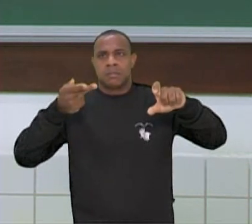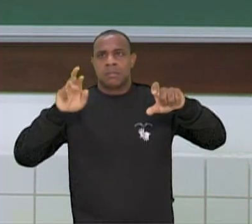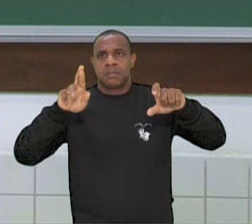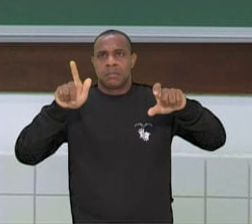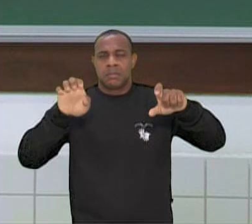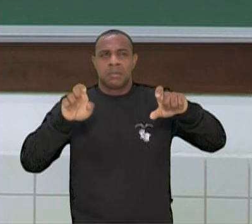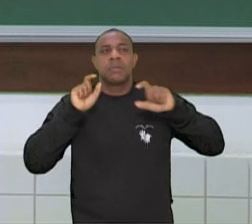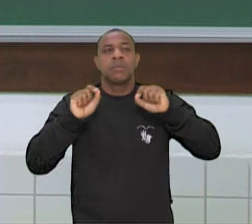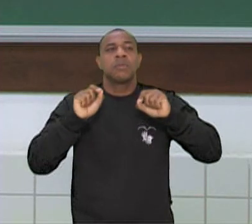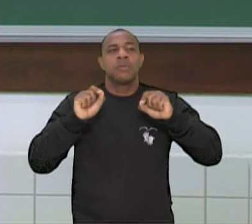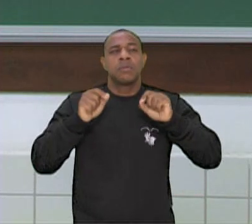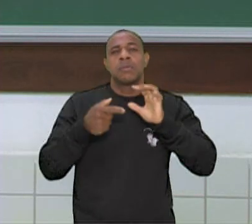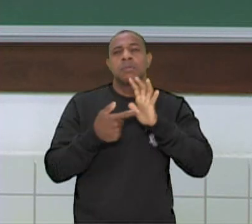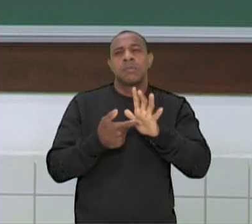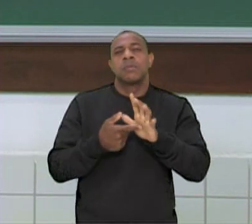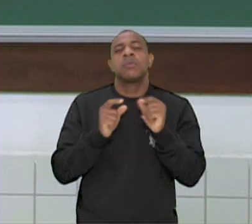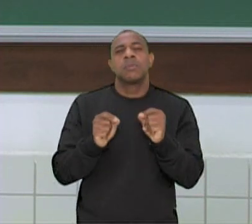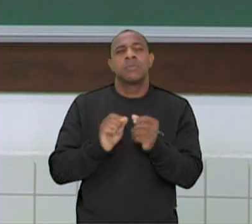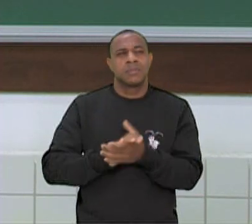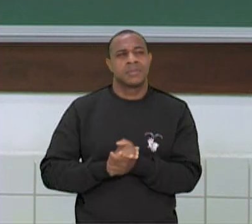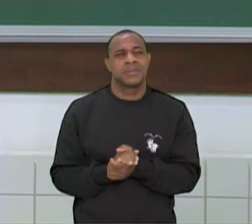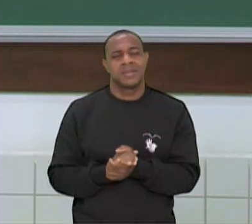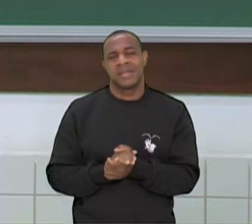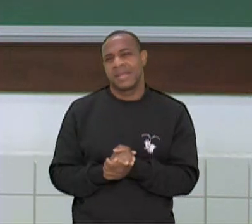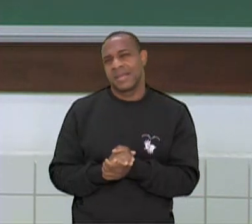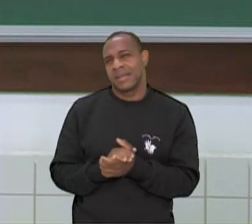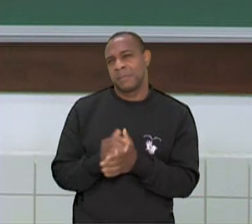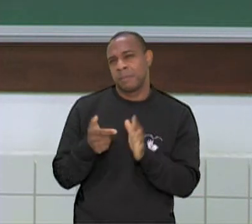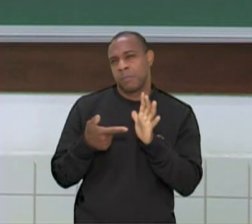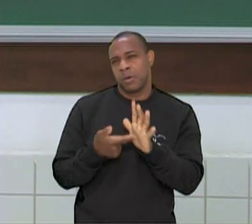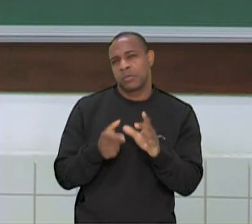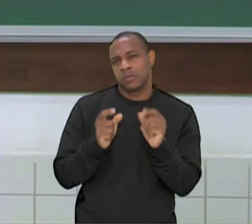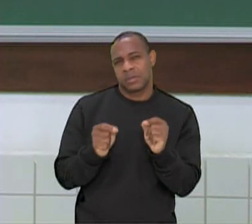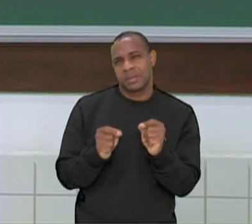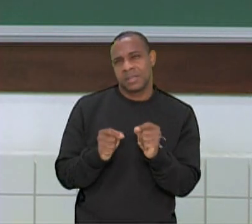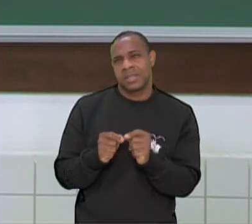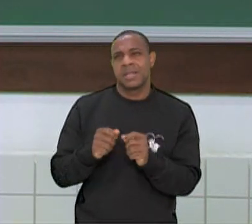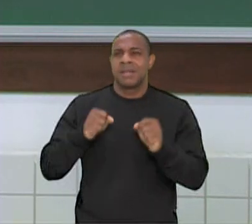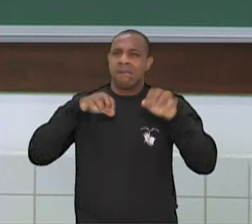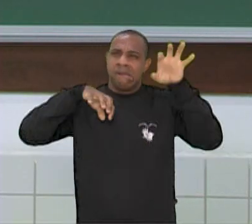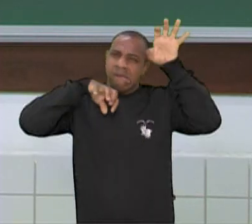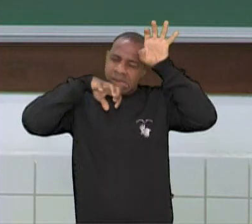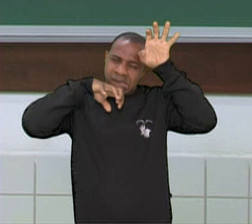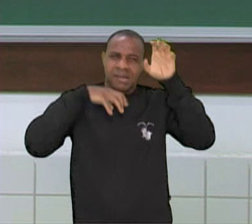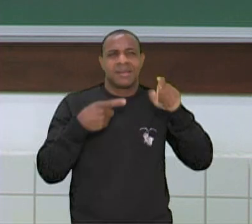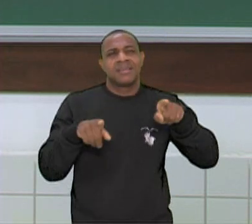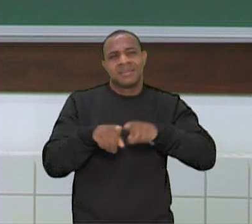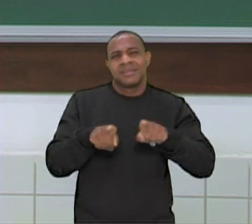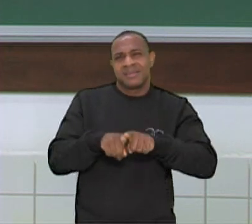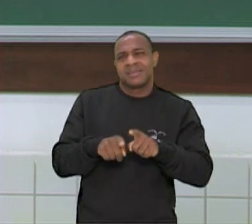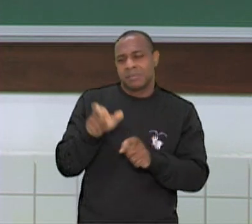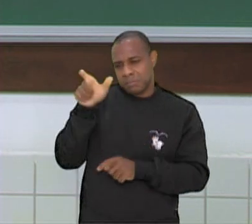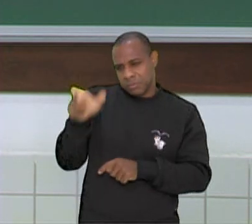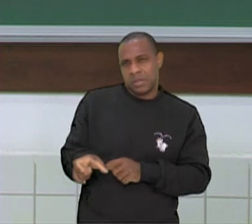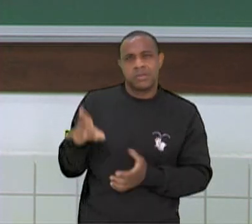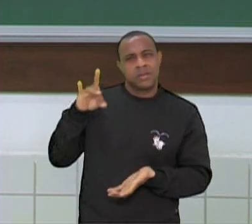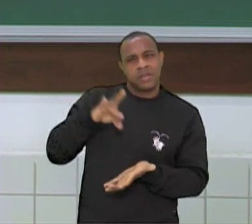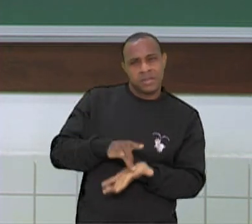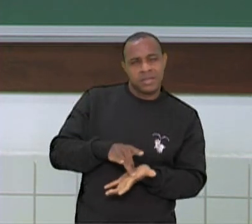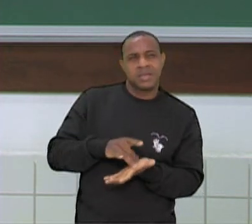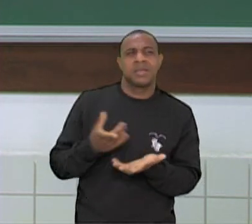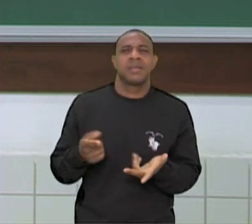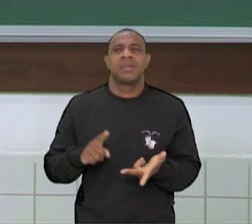teor de satírico, né? Um teor satírico ali, ela traz caricaturas de personagens reais, normalmente ela